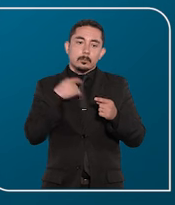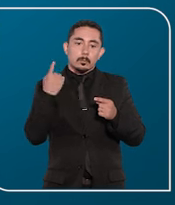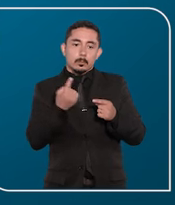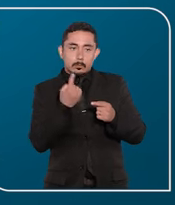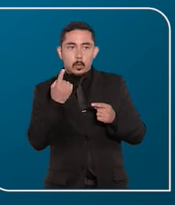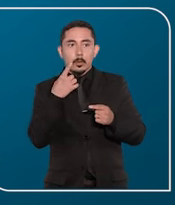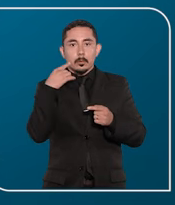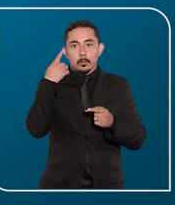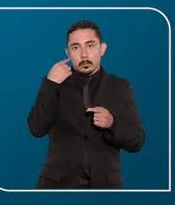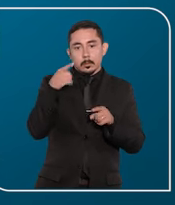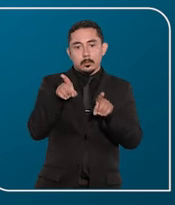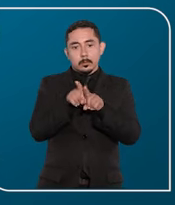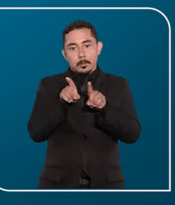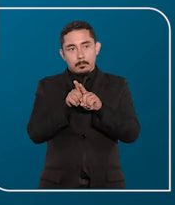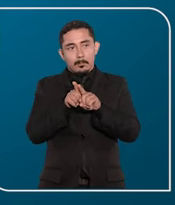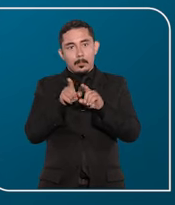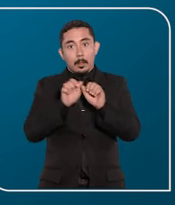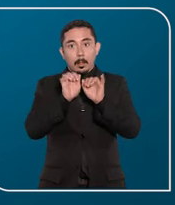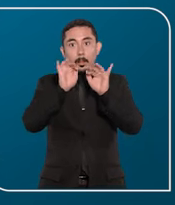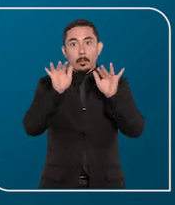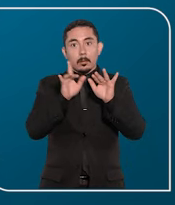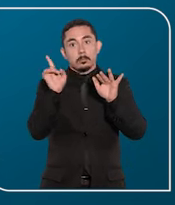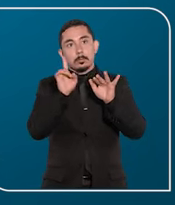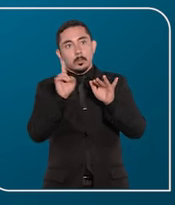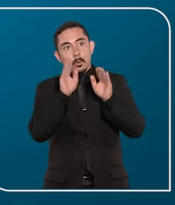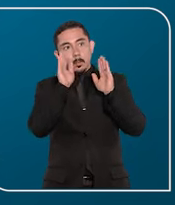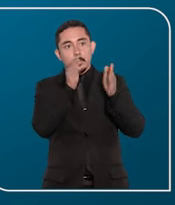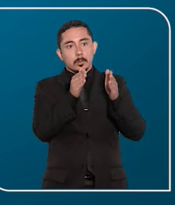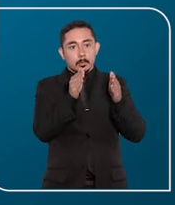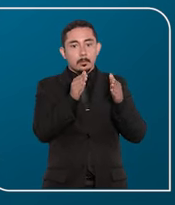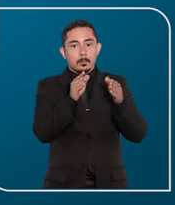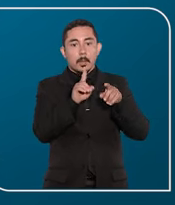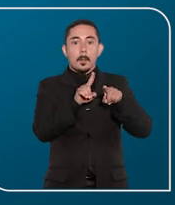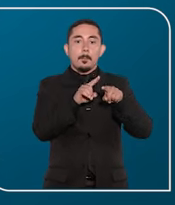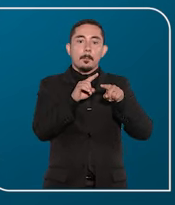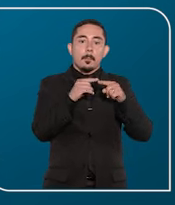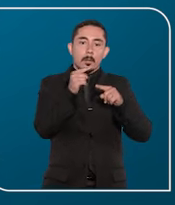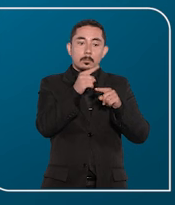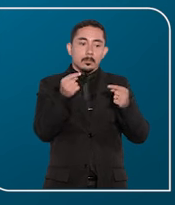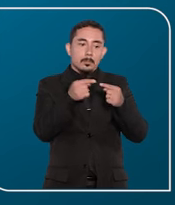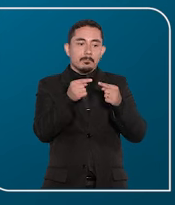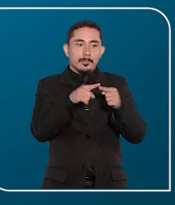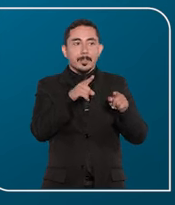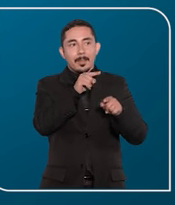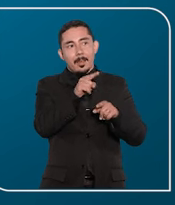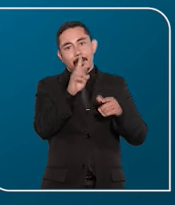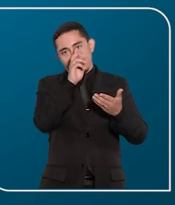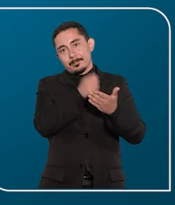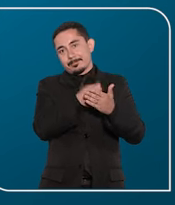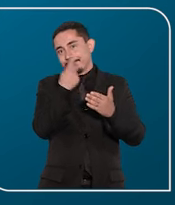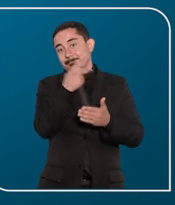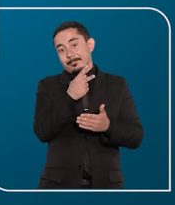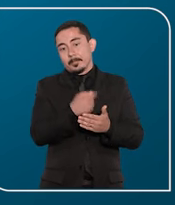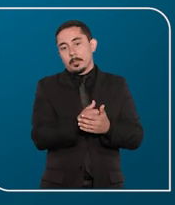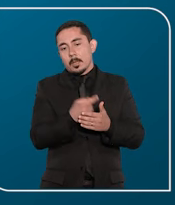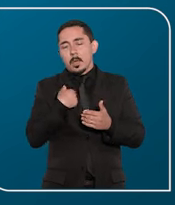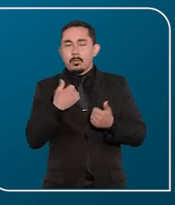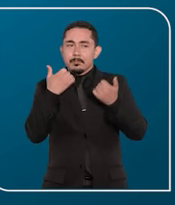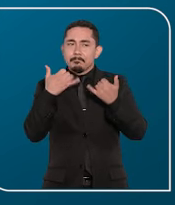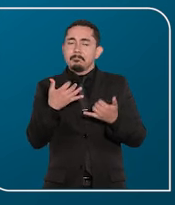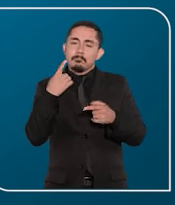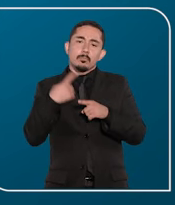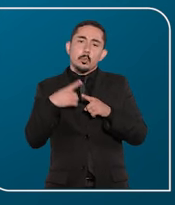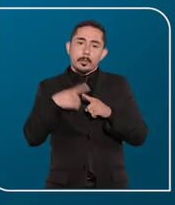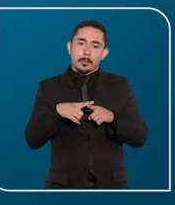não claras, não precisas, não objetivas, e é dali que ele vai tirar as suas decisões. Por que eu estou dizendo isso? Porque